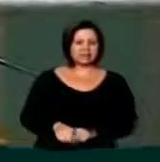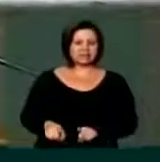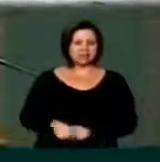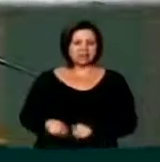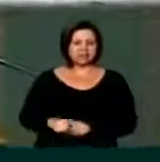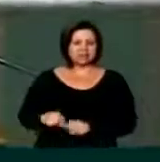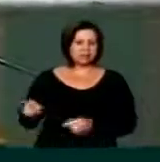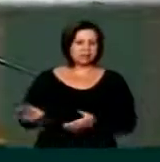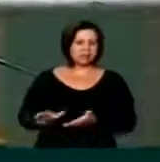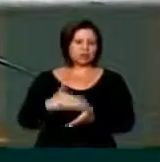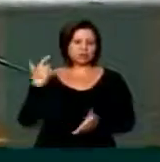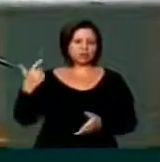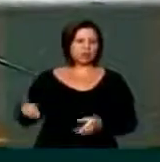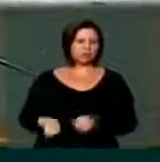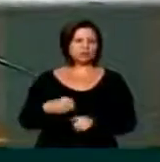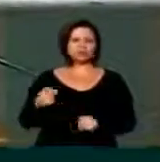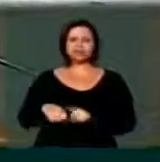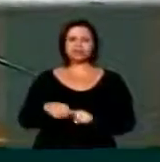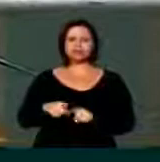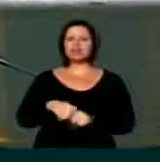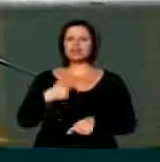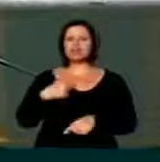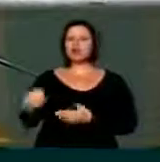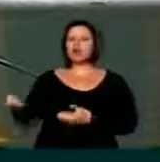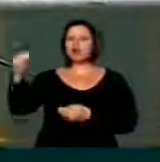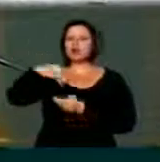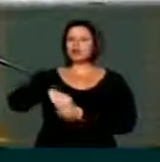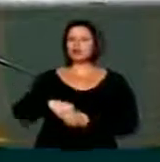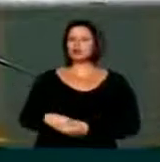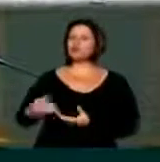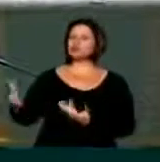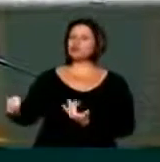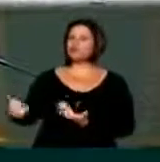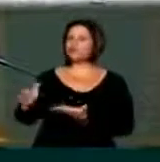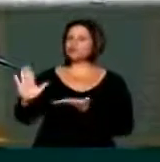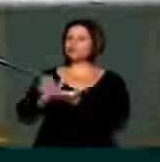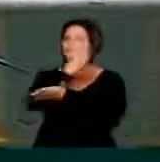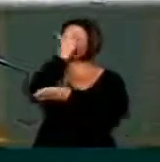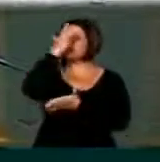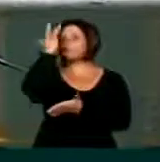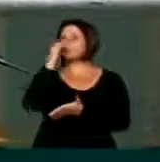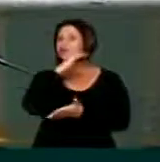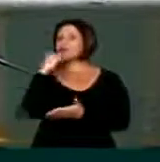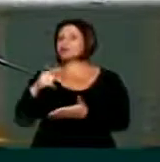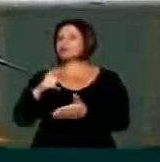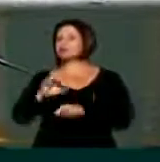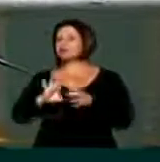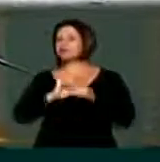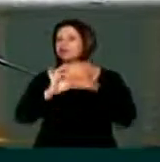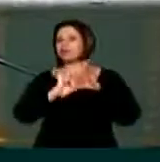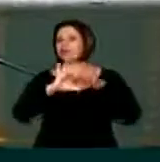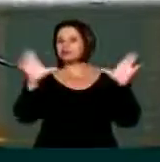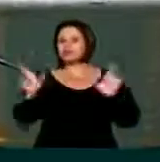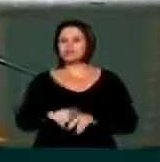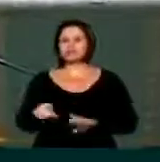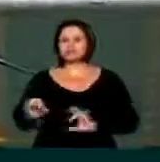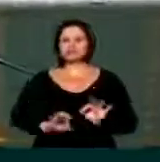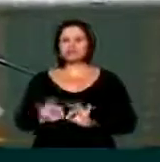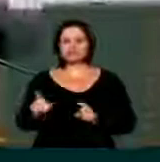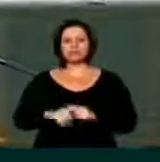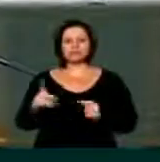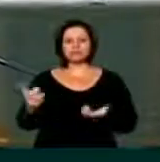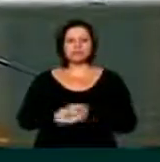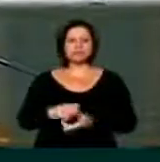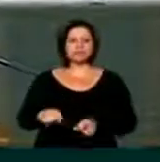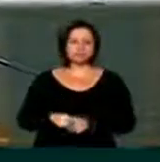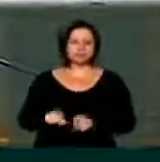para retirar profissionais de lá. Isso ligado à visão de combate ao tráfico de drogas, que é um modelo